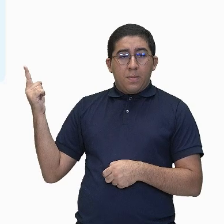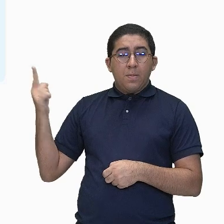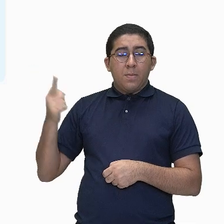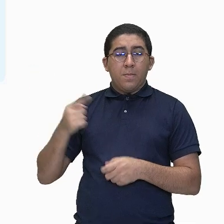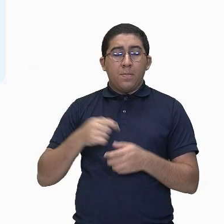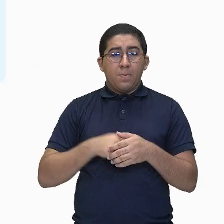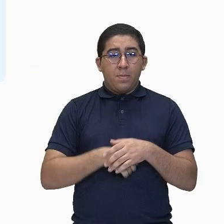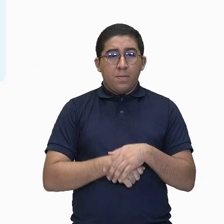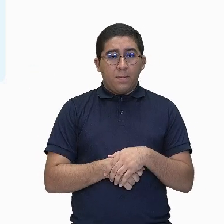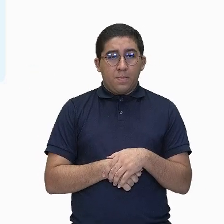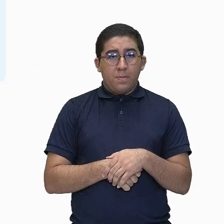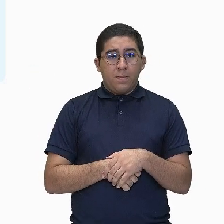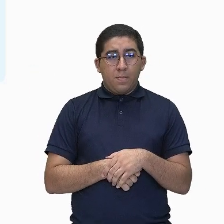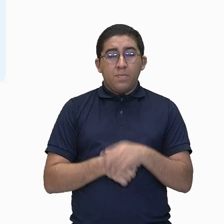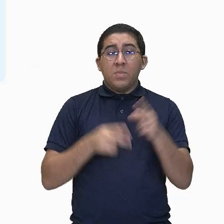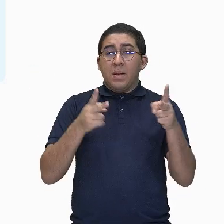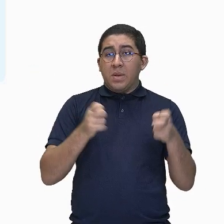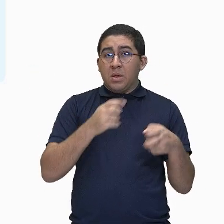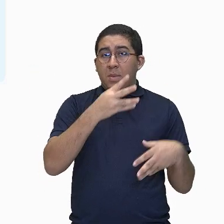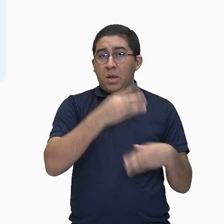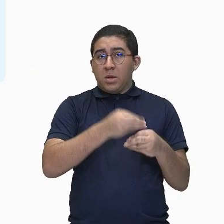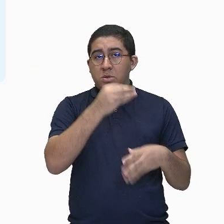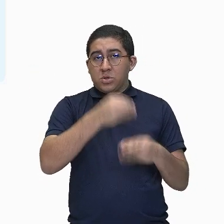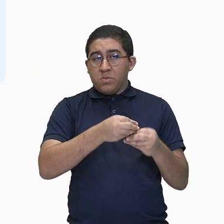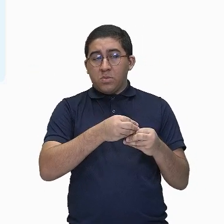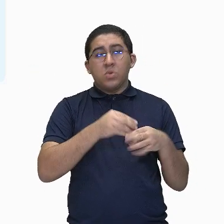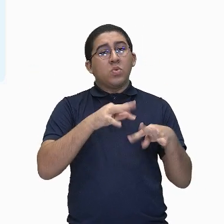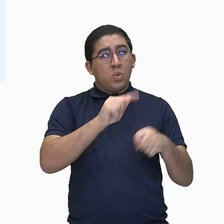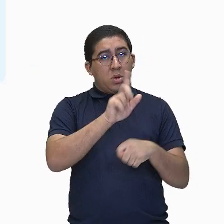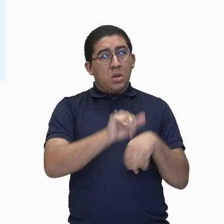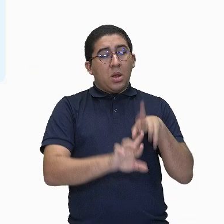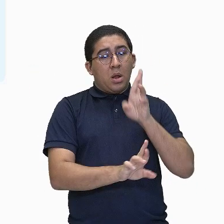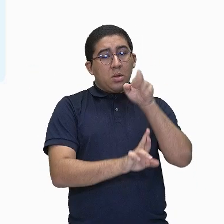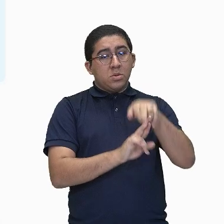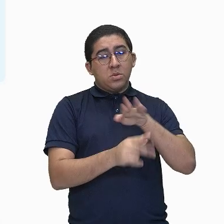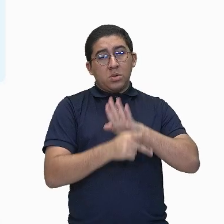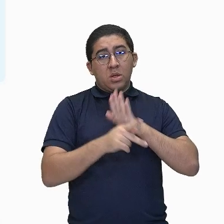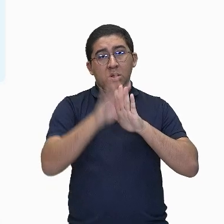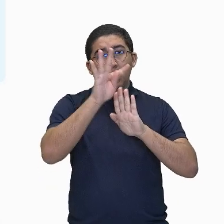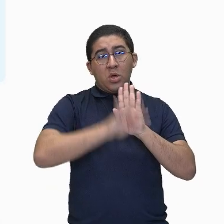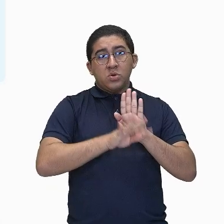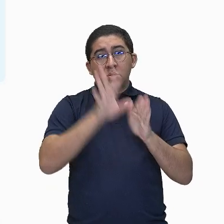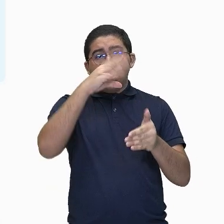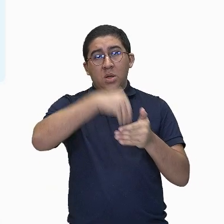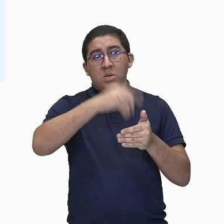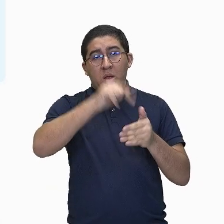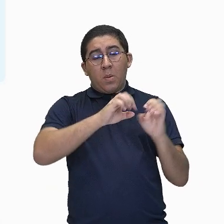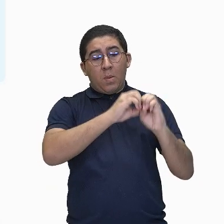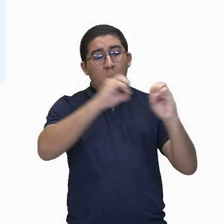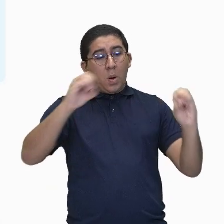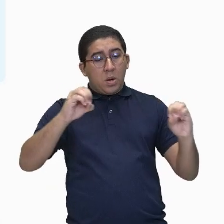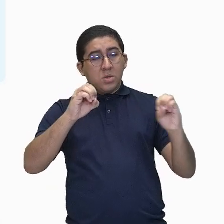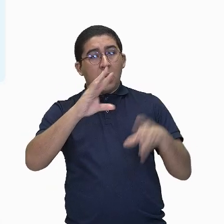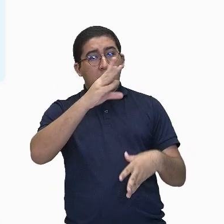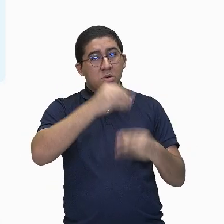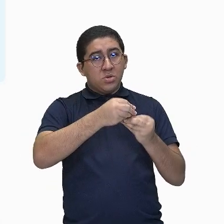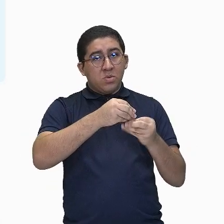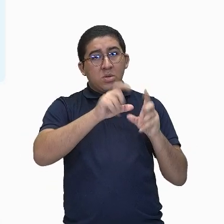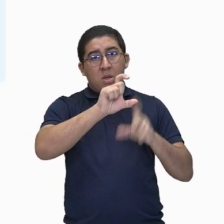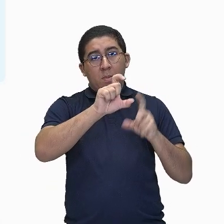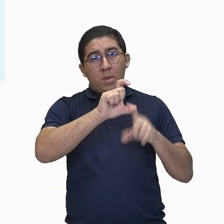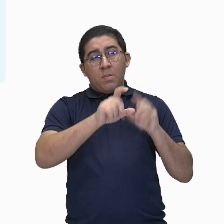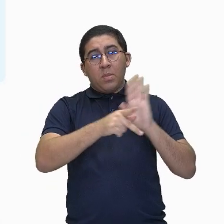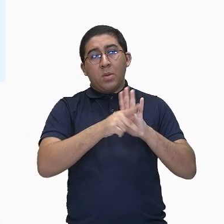de. Observe aí que todas essas conjunções, elas marcam no texto uma oração coordenada aditiva que está